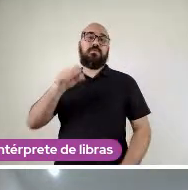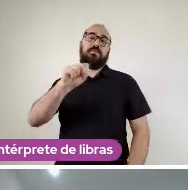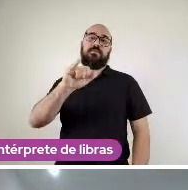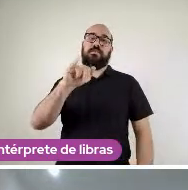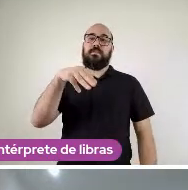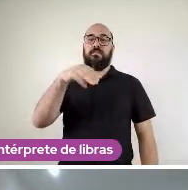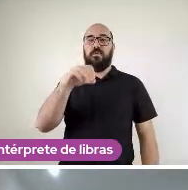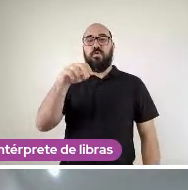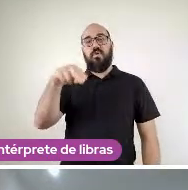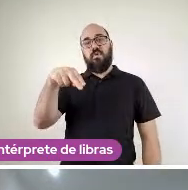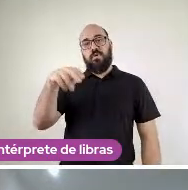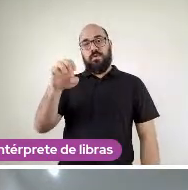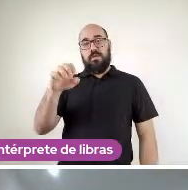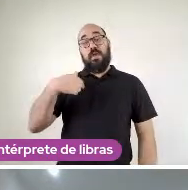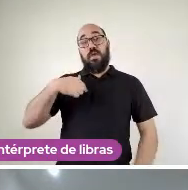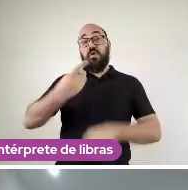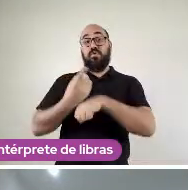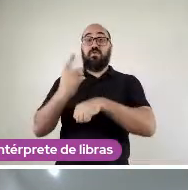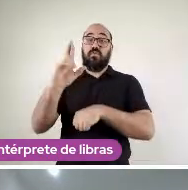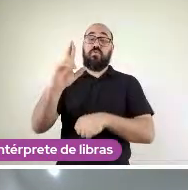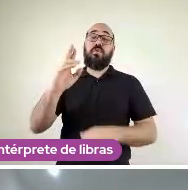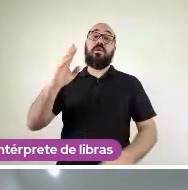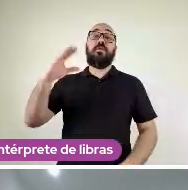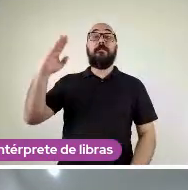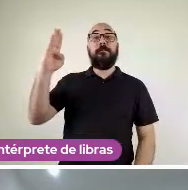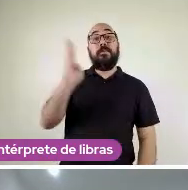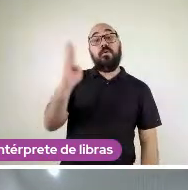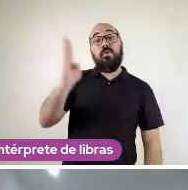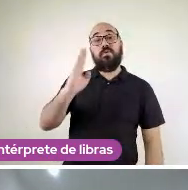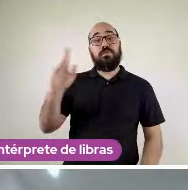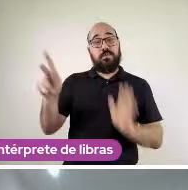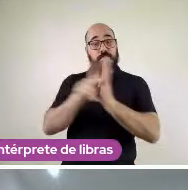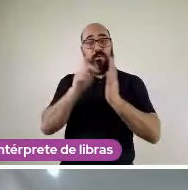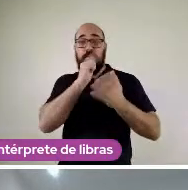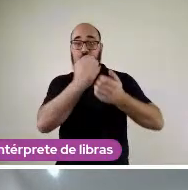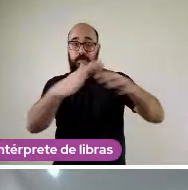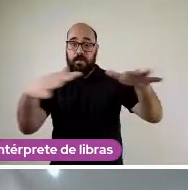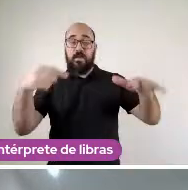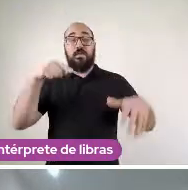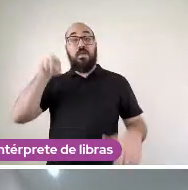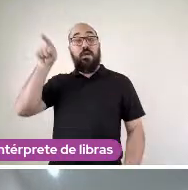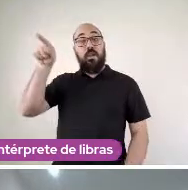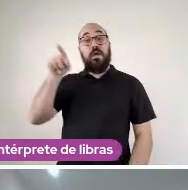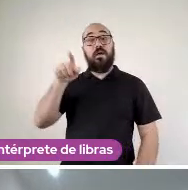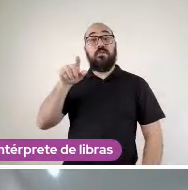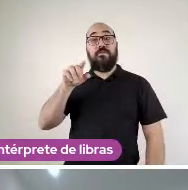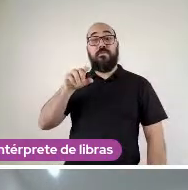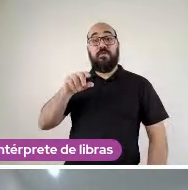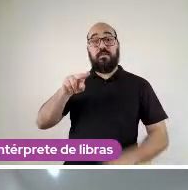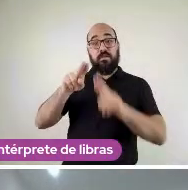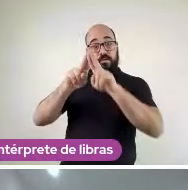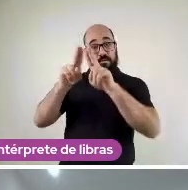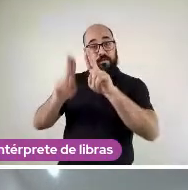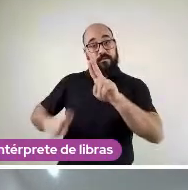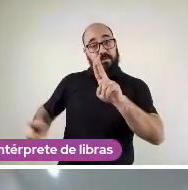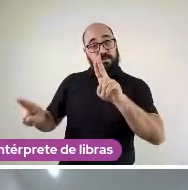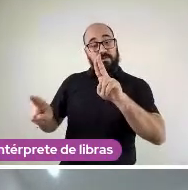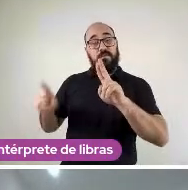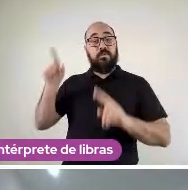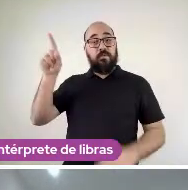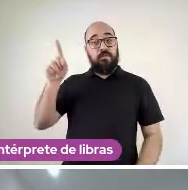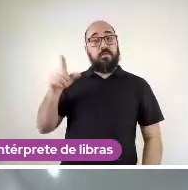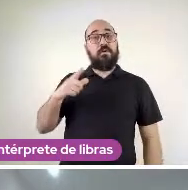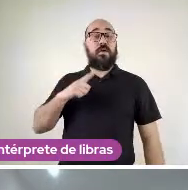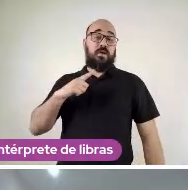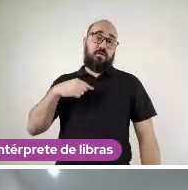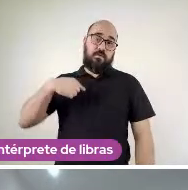doutora em Biologia Marinha, faço pós-doc lá na COP-UFRJ e atualmente estou gerente do Núcleo de Vida Marinha da